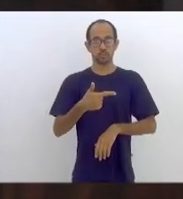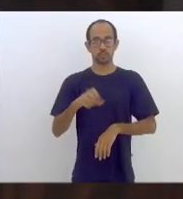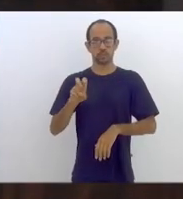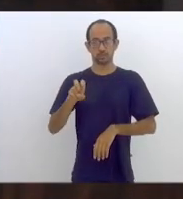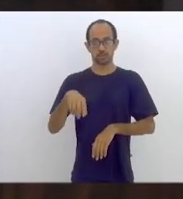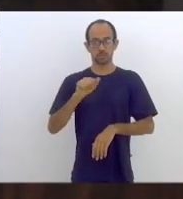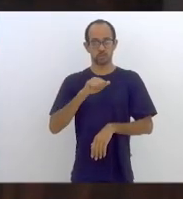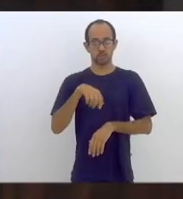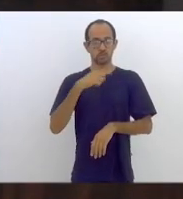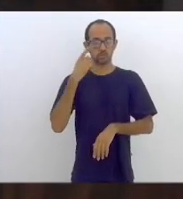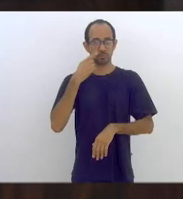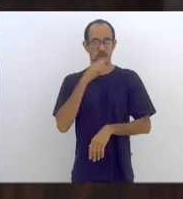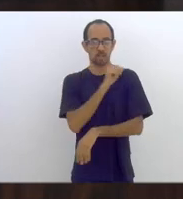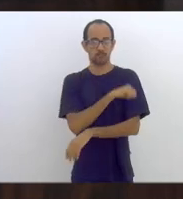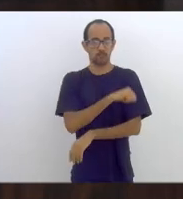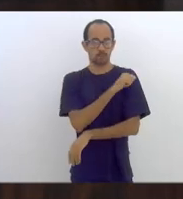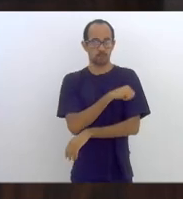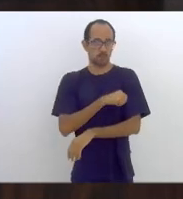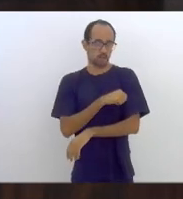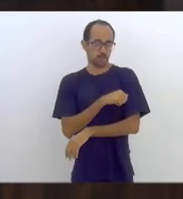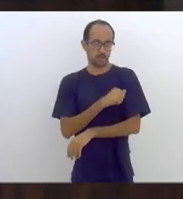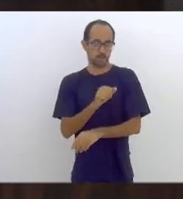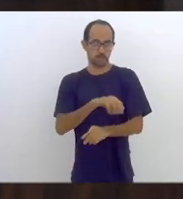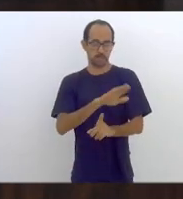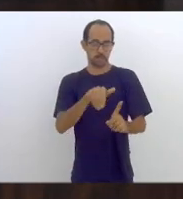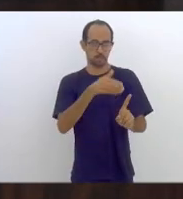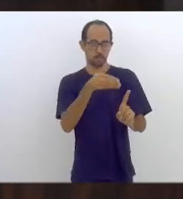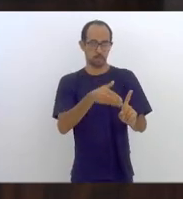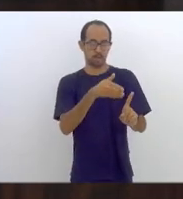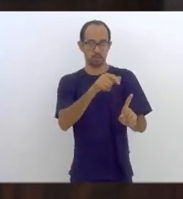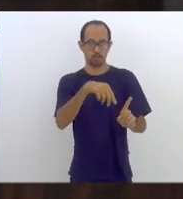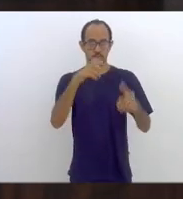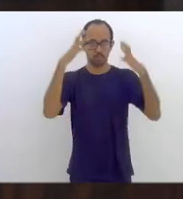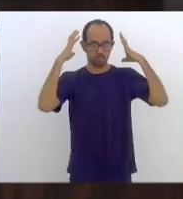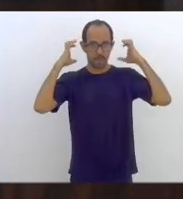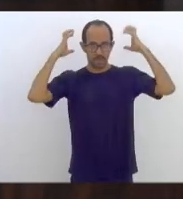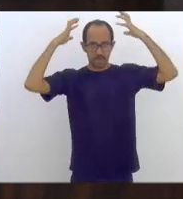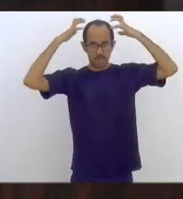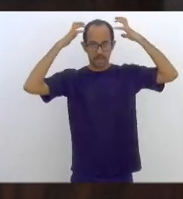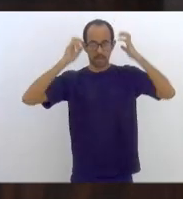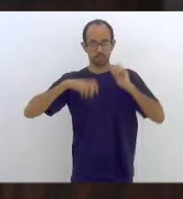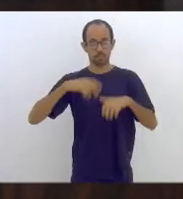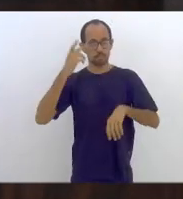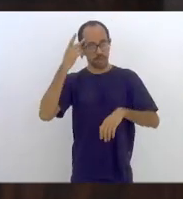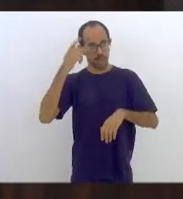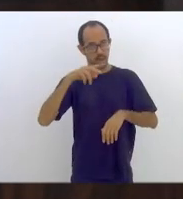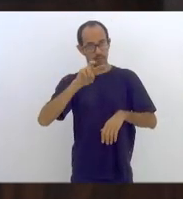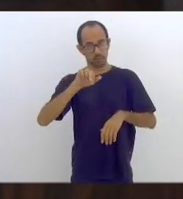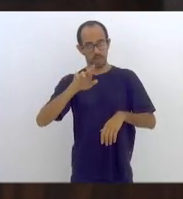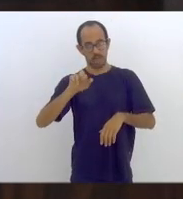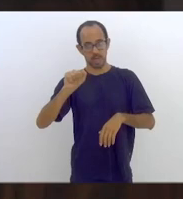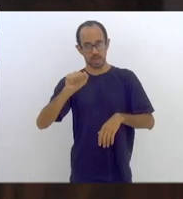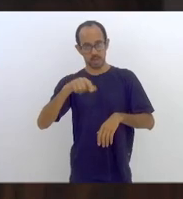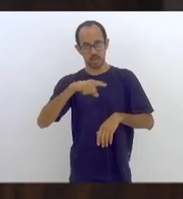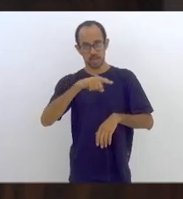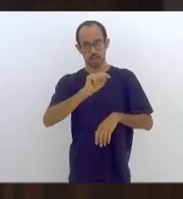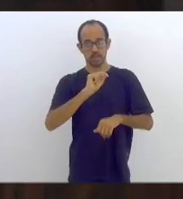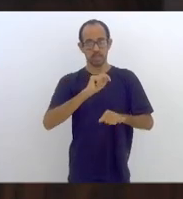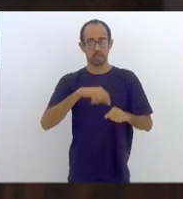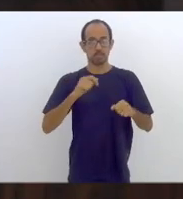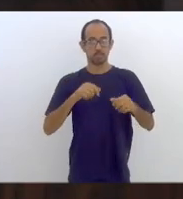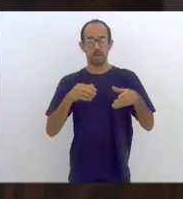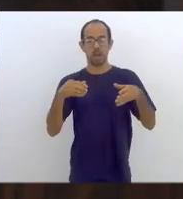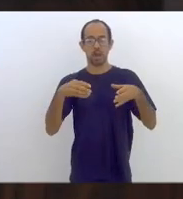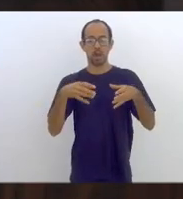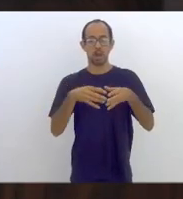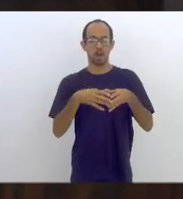Regiane que concede o prêmio Marielle Franco a Vera Lúcia Coutinho Silva parecida comissão de novas internas de proposições externa